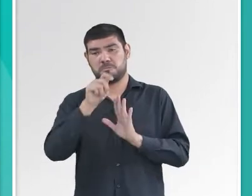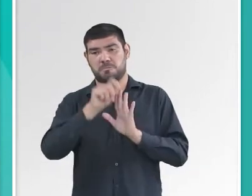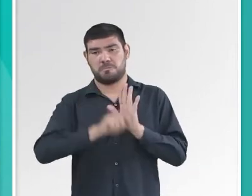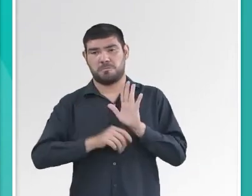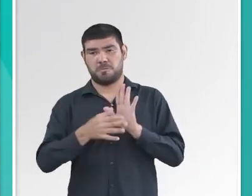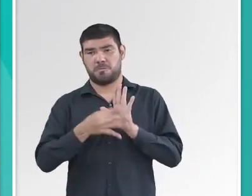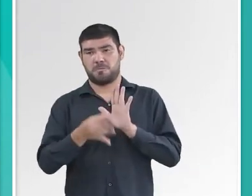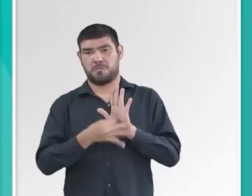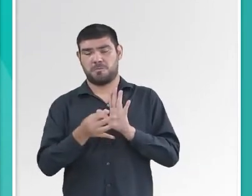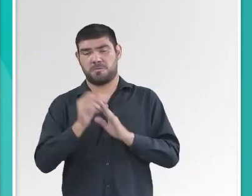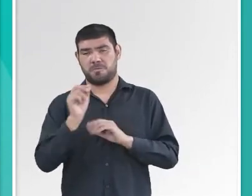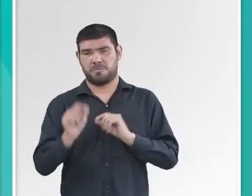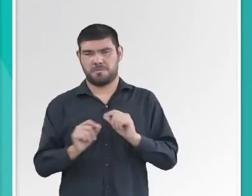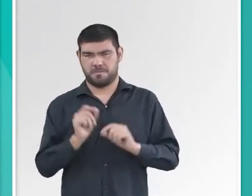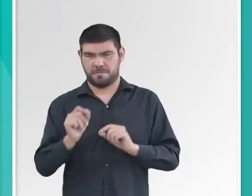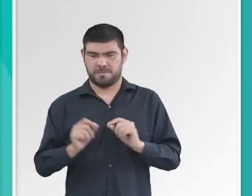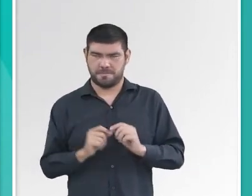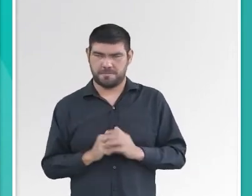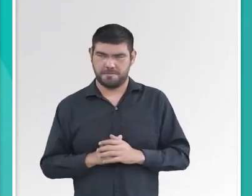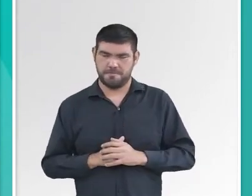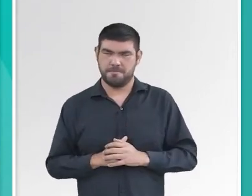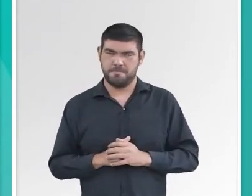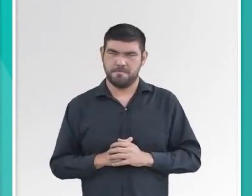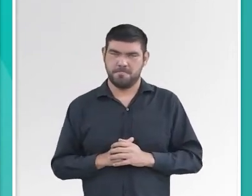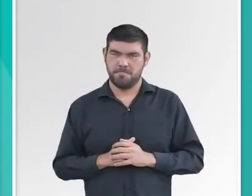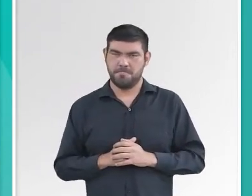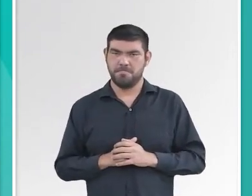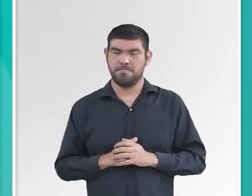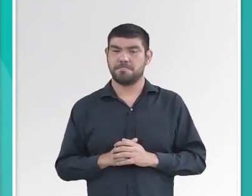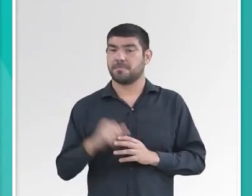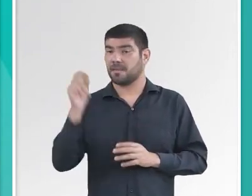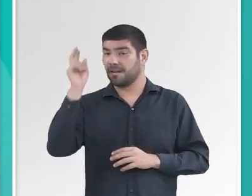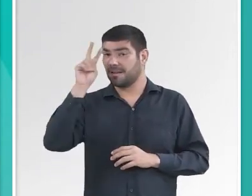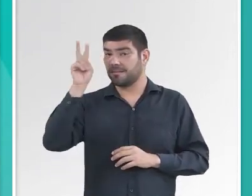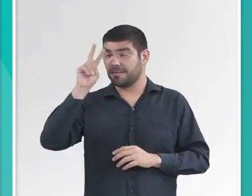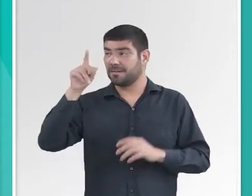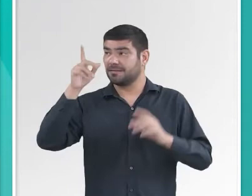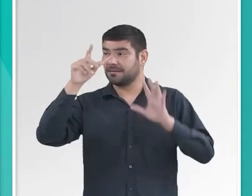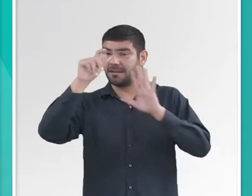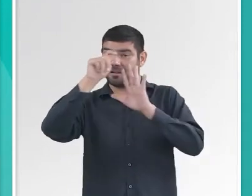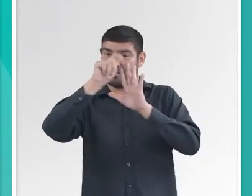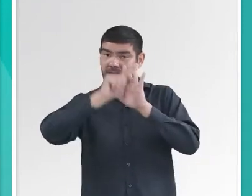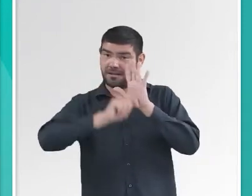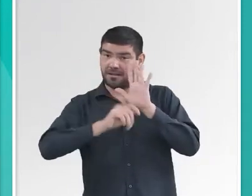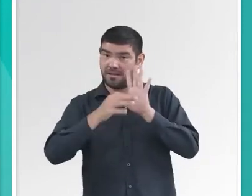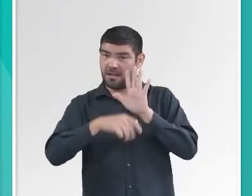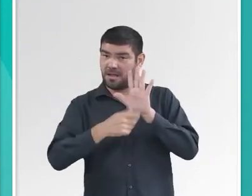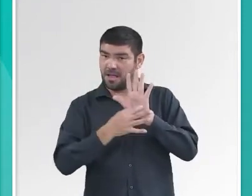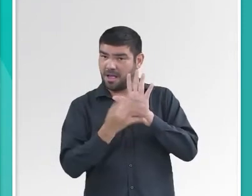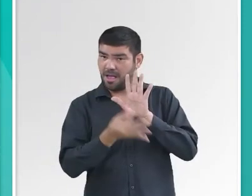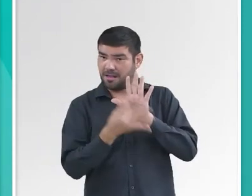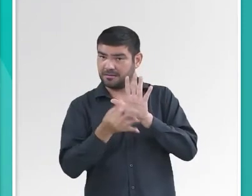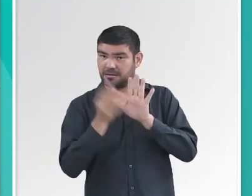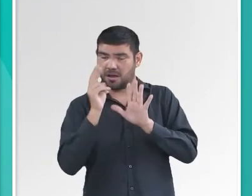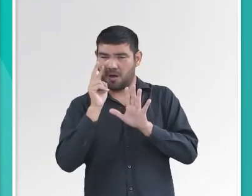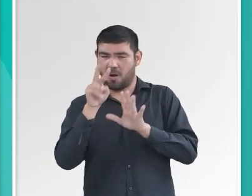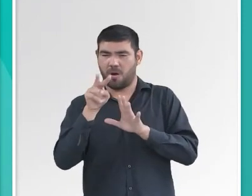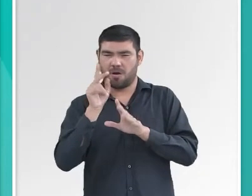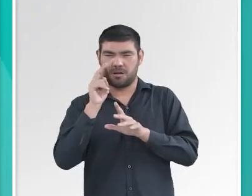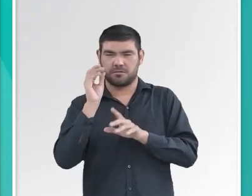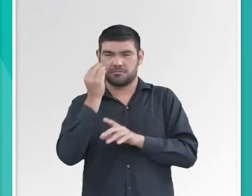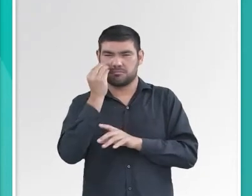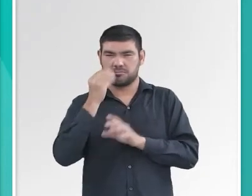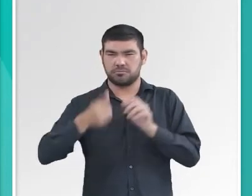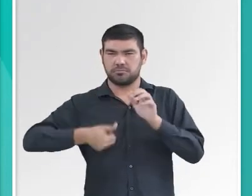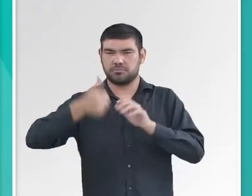primeiro parágrafo, no resumo da resenha, no caso. Lembrando que a gente está fazendo uma resenha. Olha só o que aparece logo no primeiro parágrafo. Olha